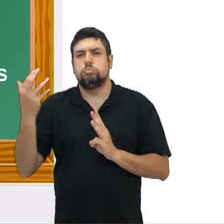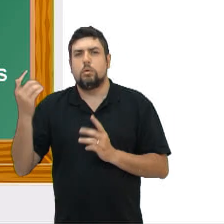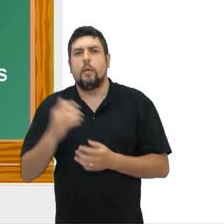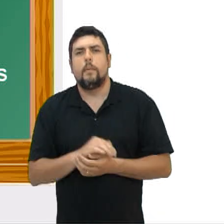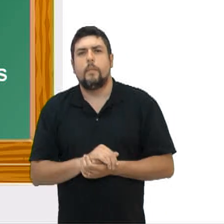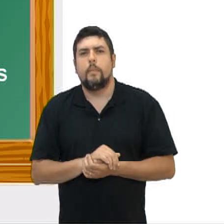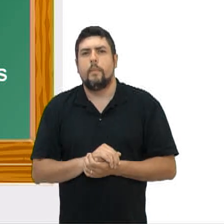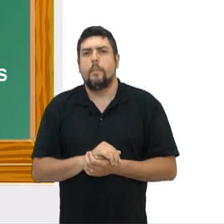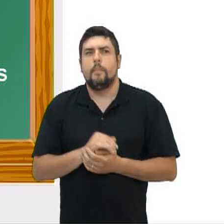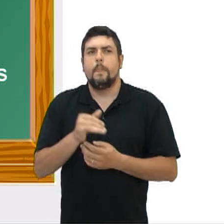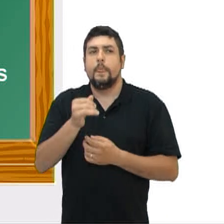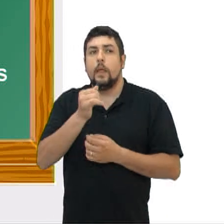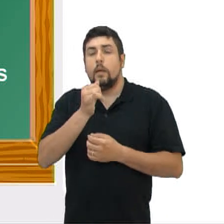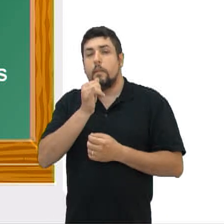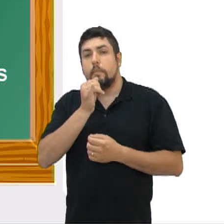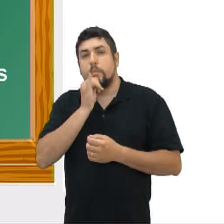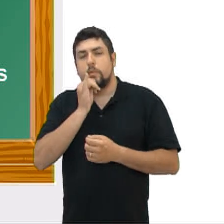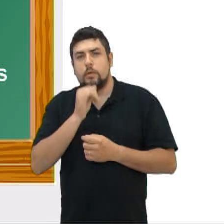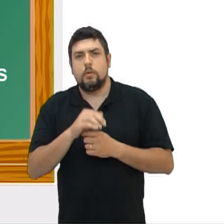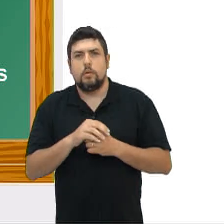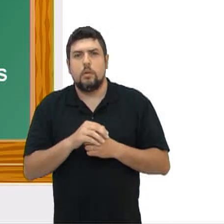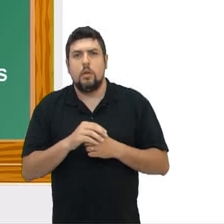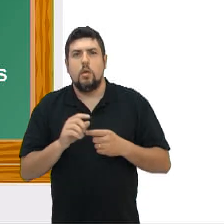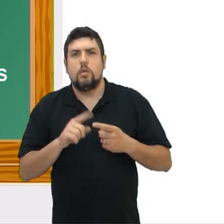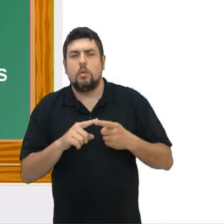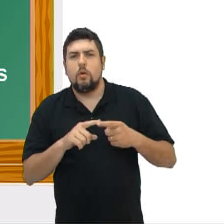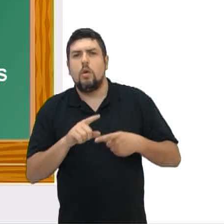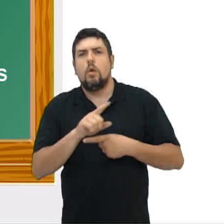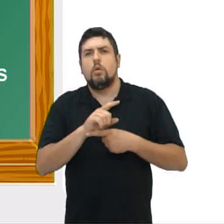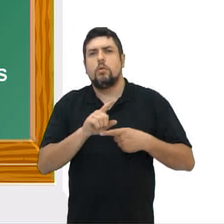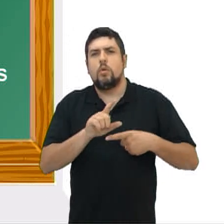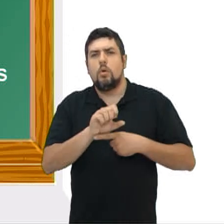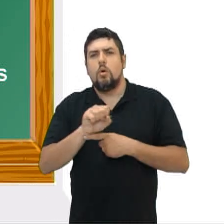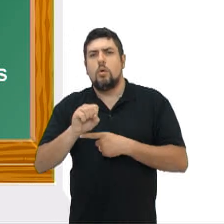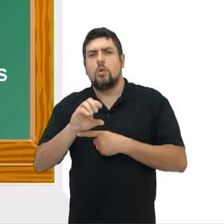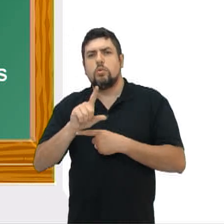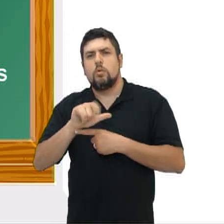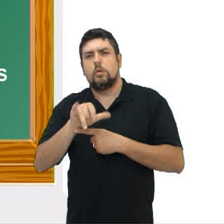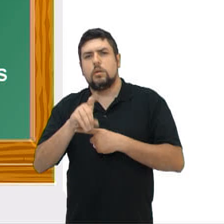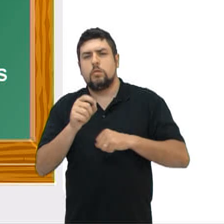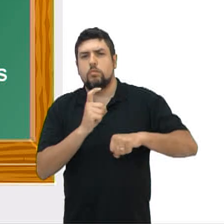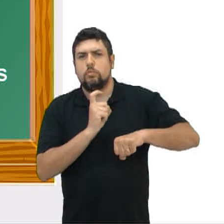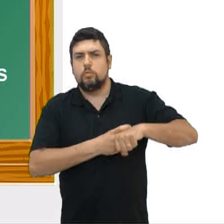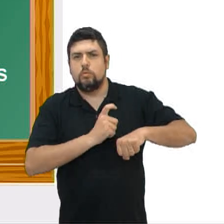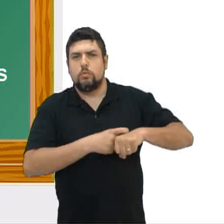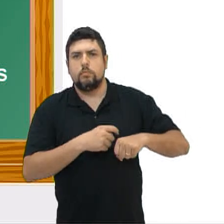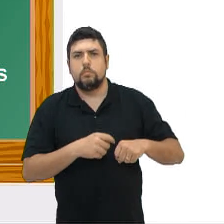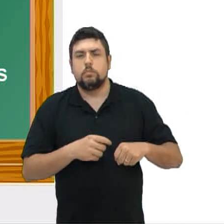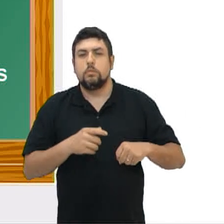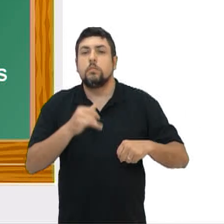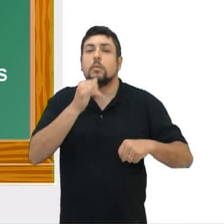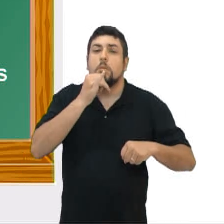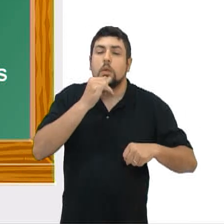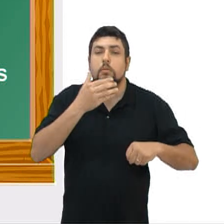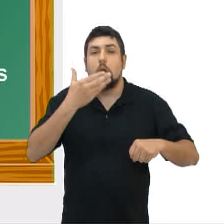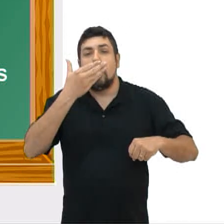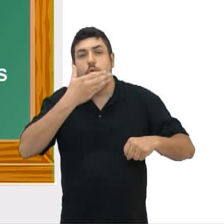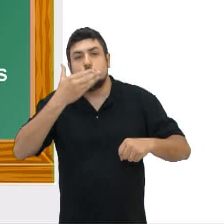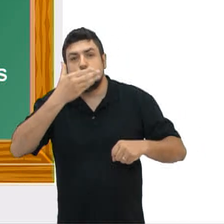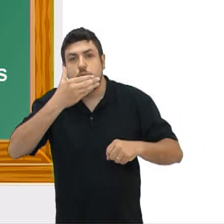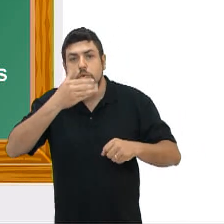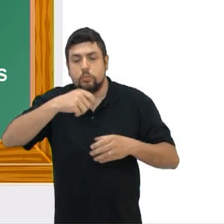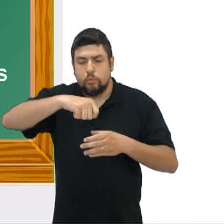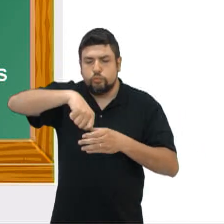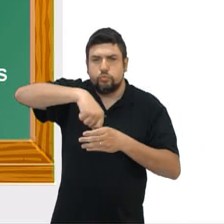para vocês. Alguns compostos covalentes que nós encontramos no estado sólido. O açúcar, a molécula